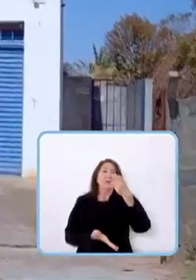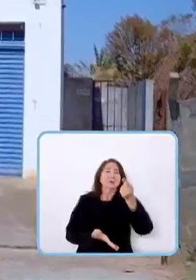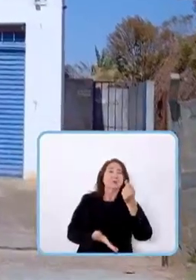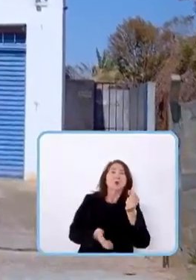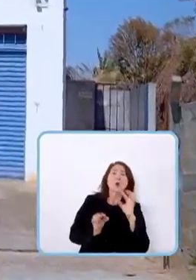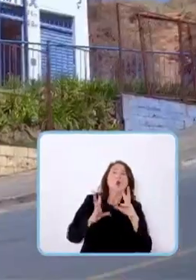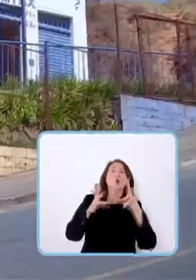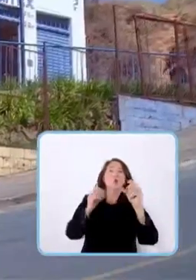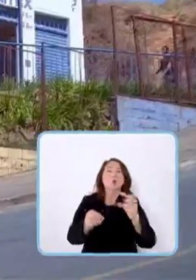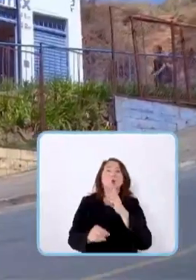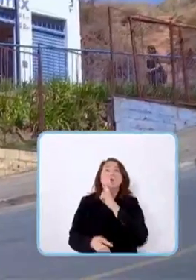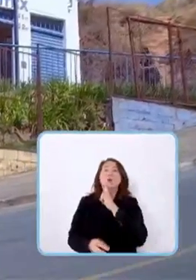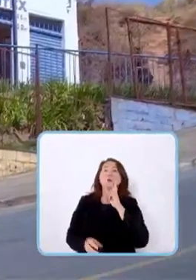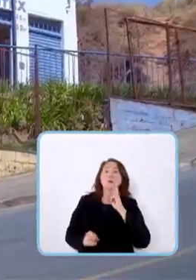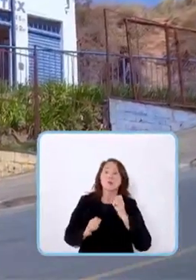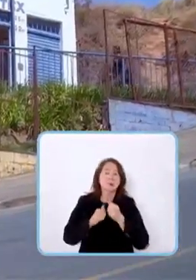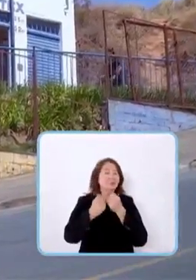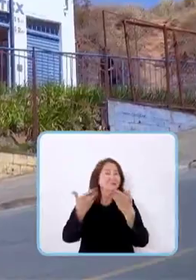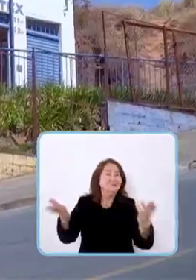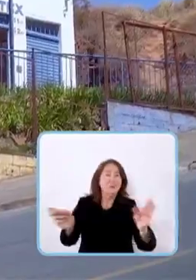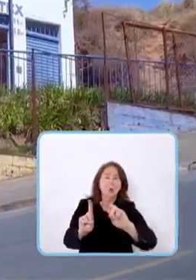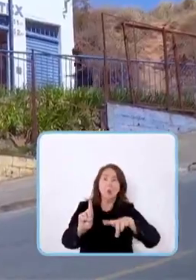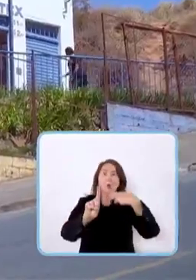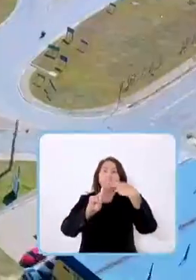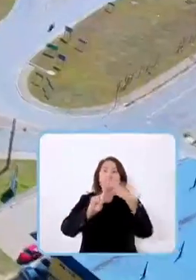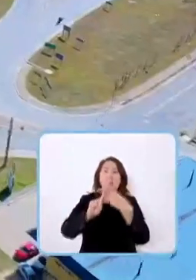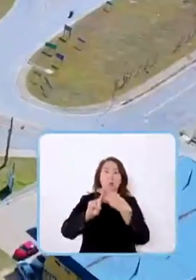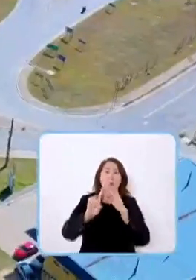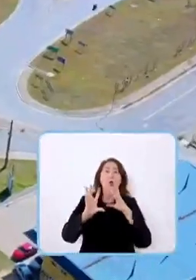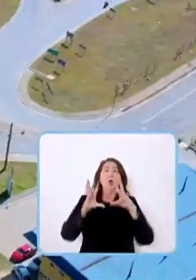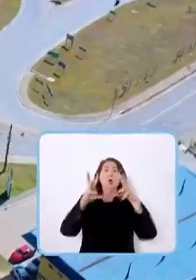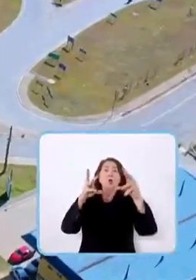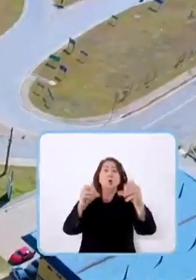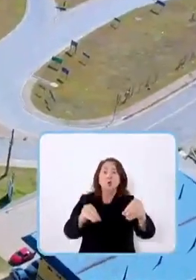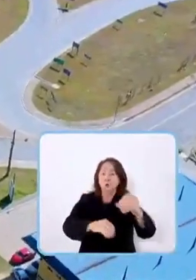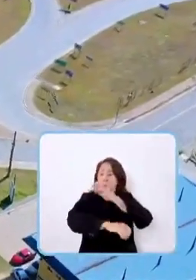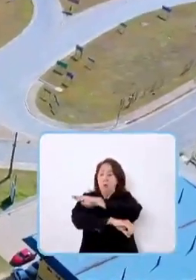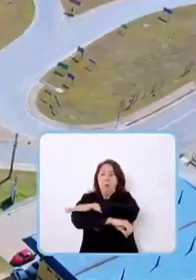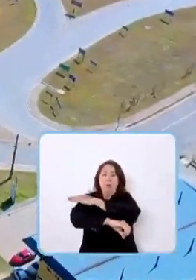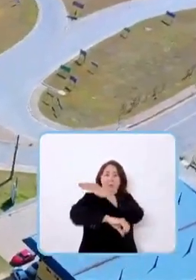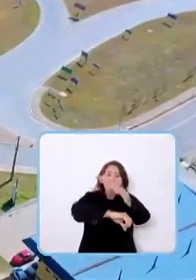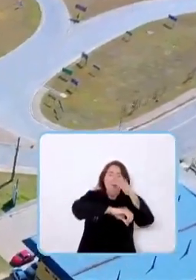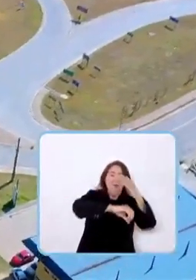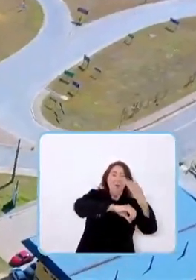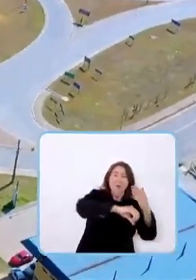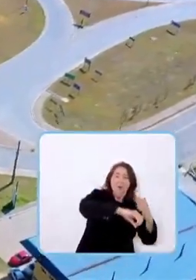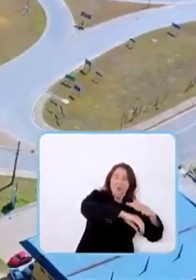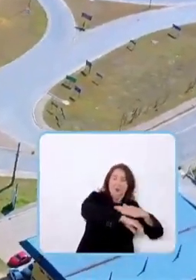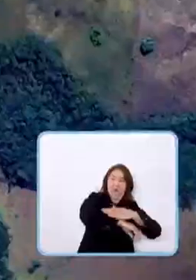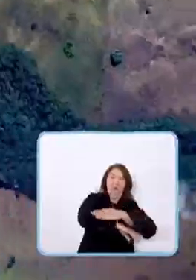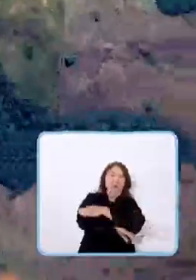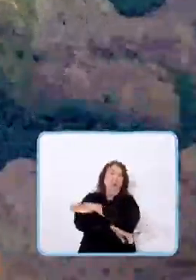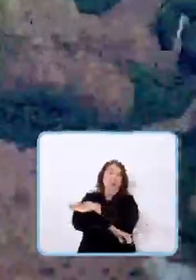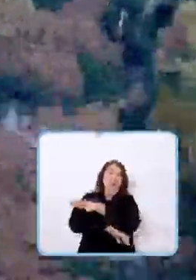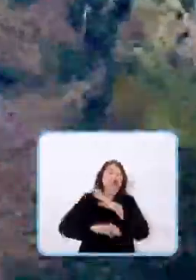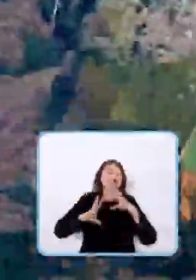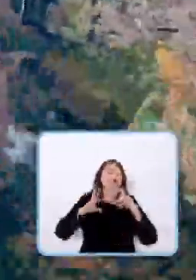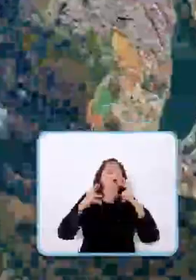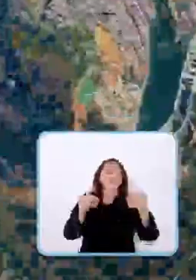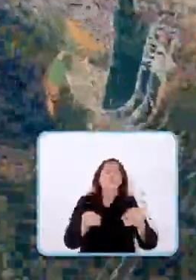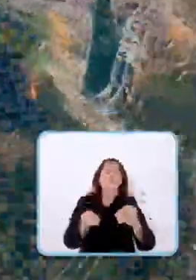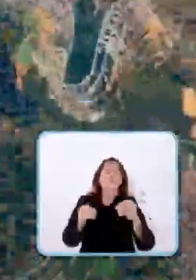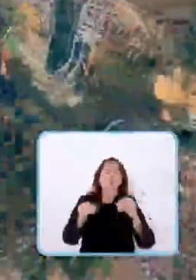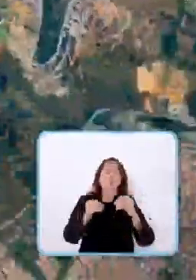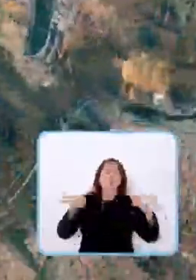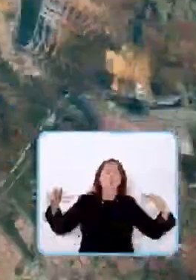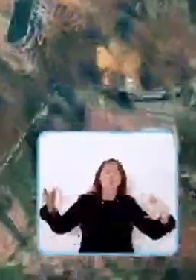ampliação do número de refeições entregues pelo restaurante popular, viabilização do viaduto na Saturnino de Brito, construção da